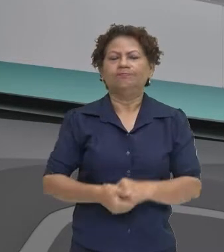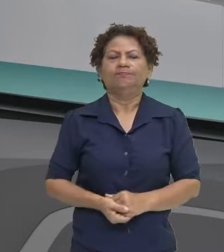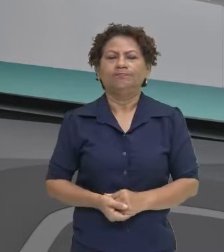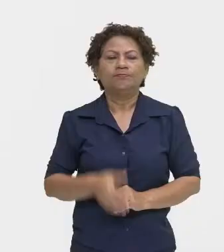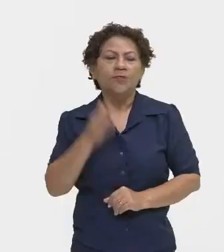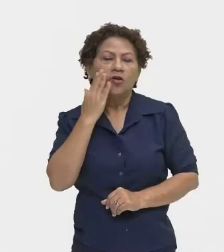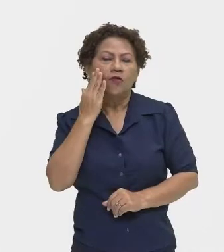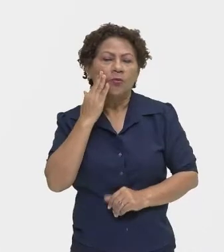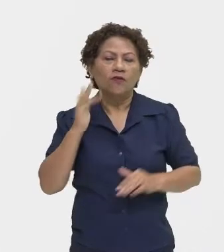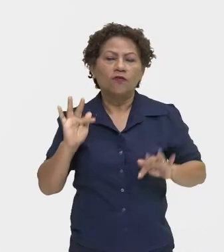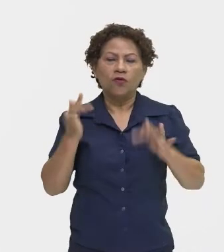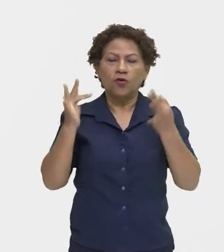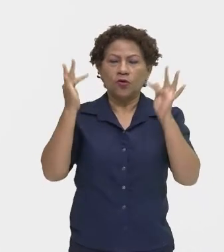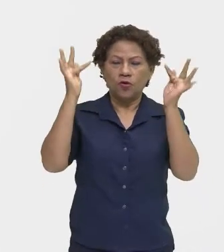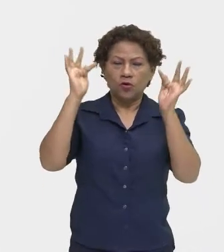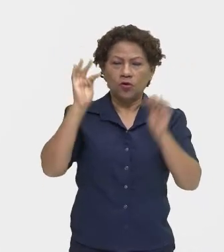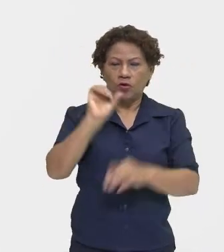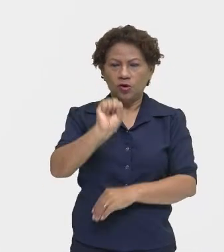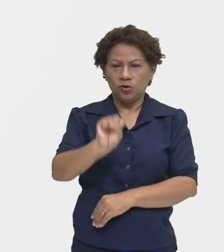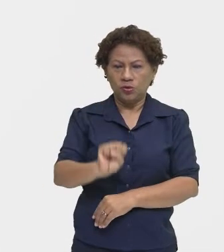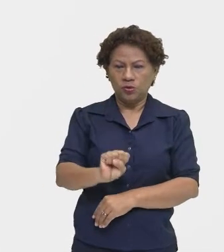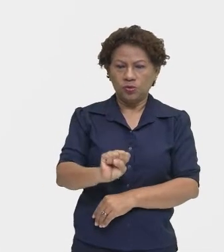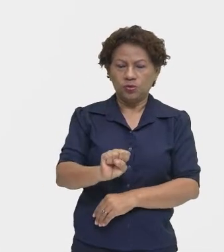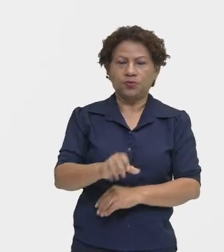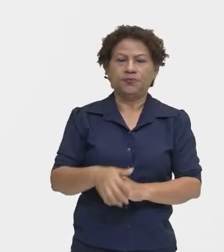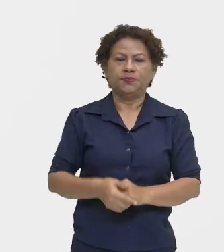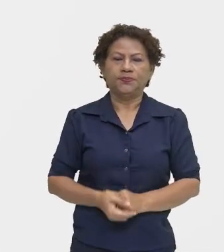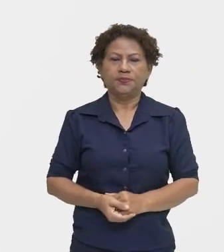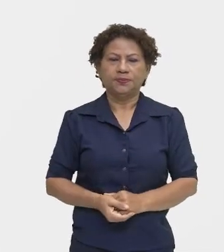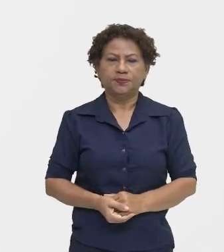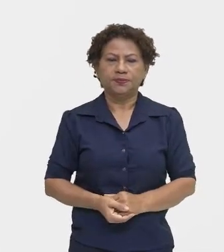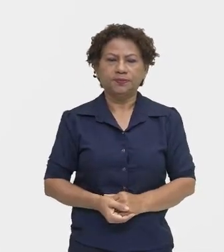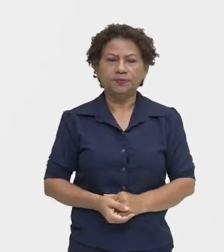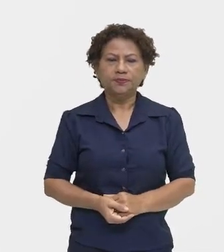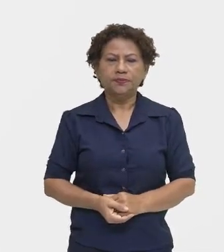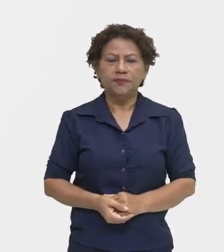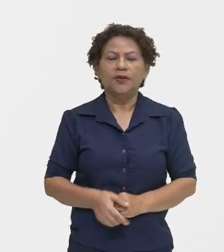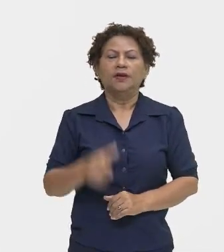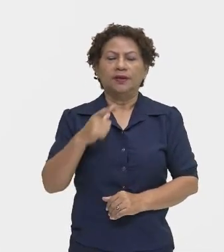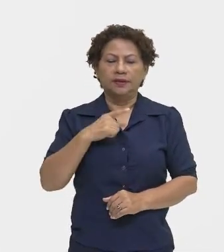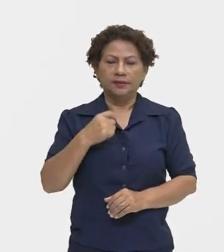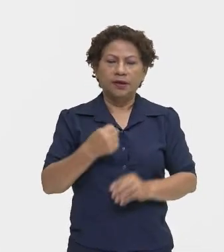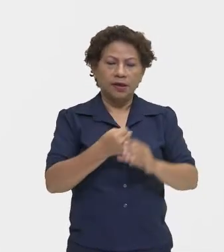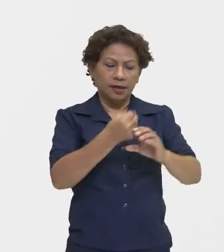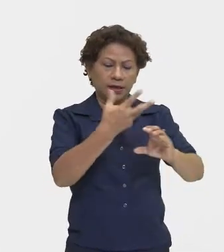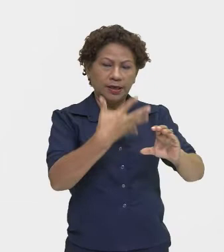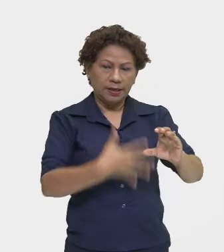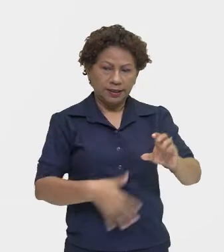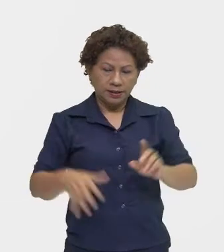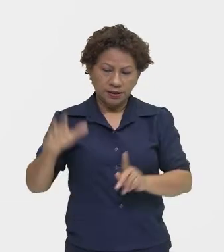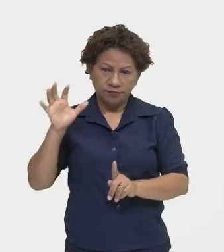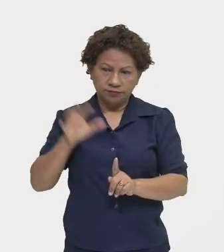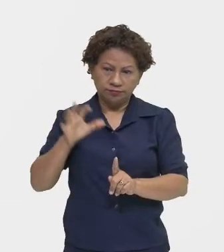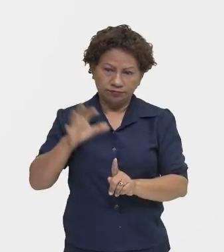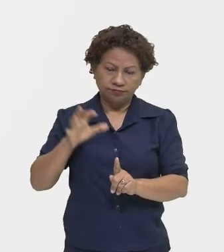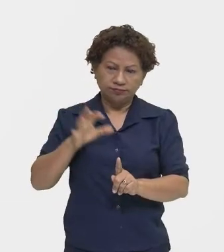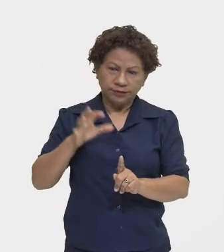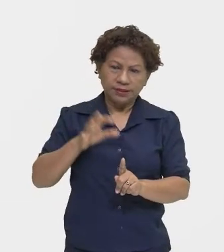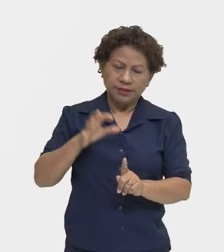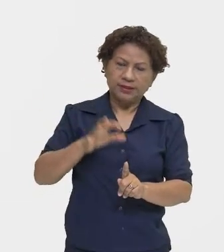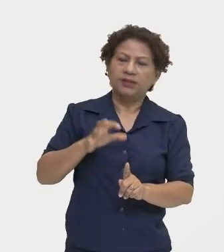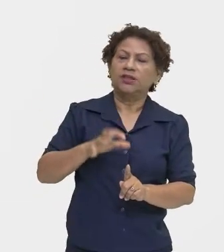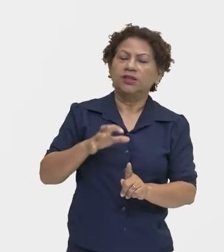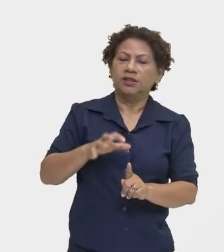região Sul. Vamos lá? A região Sul tem como característica a influência de imigrantes que